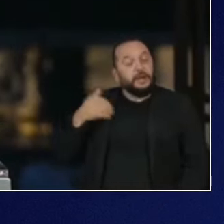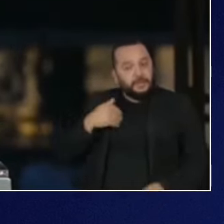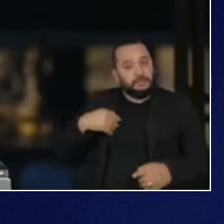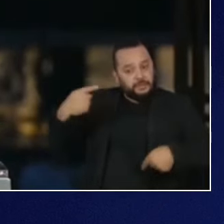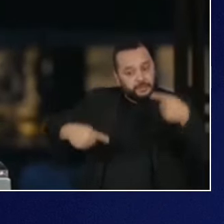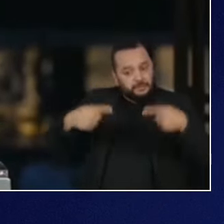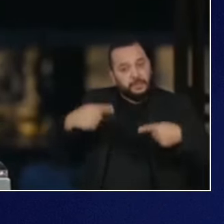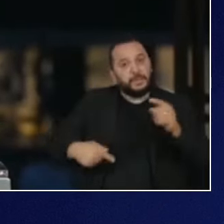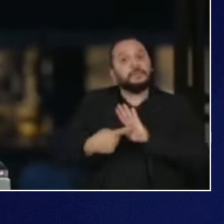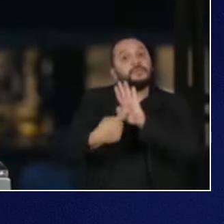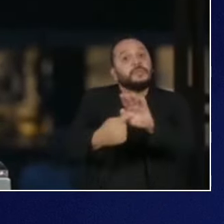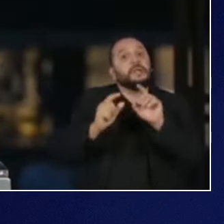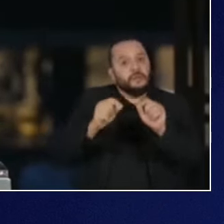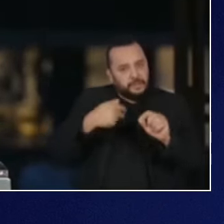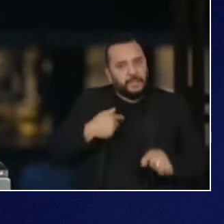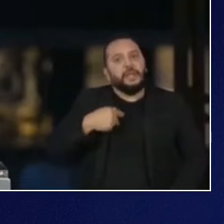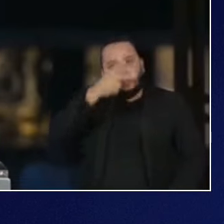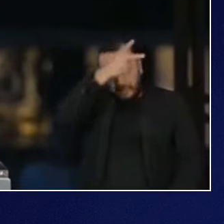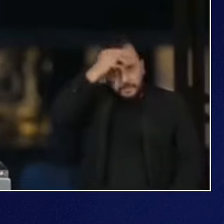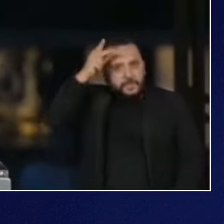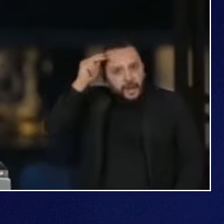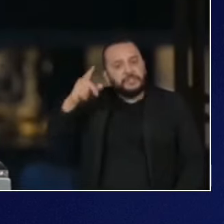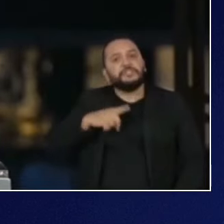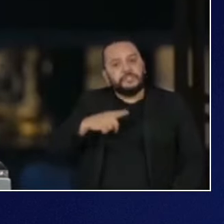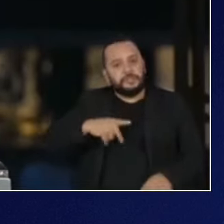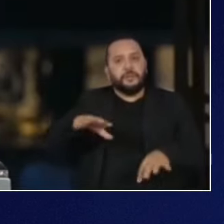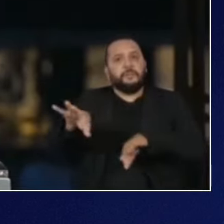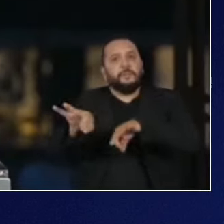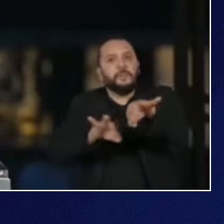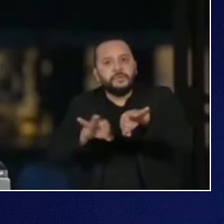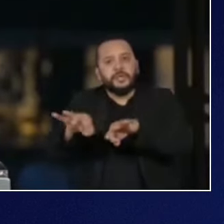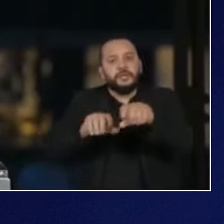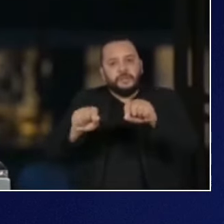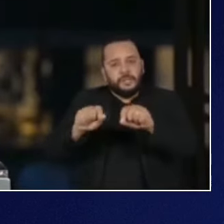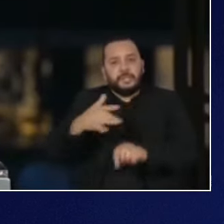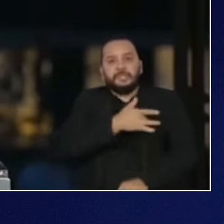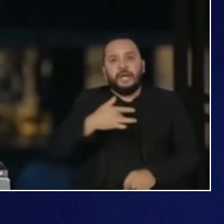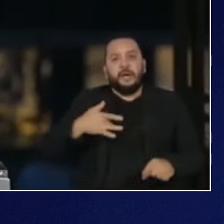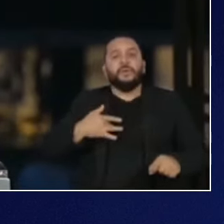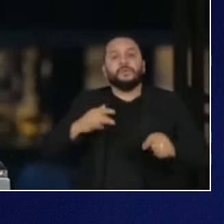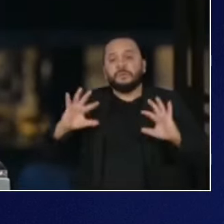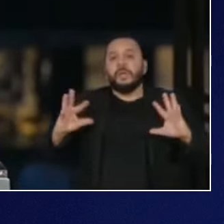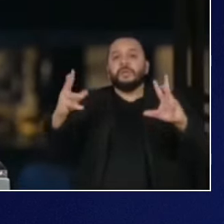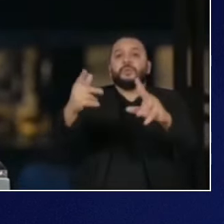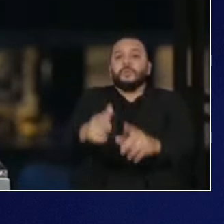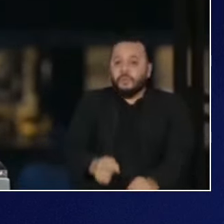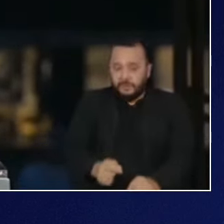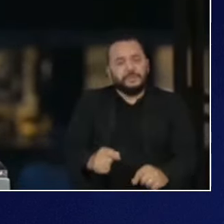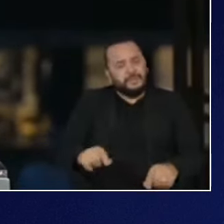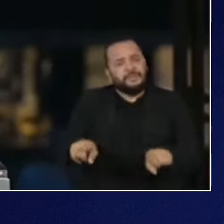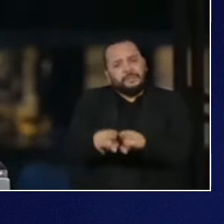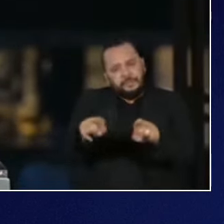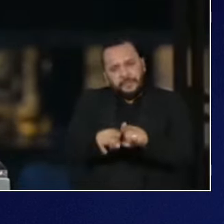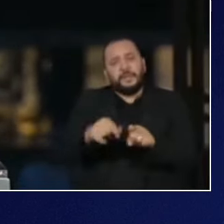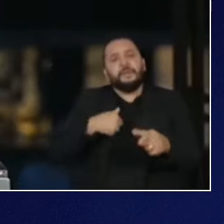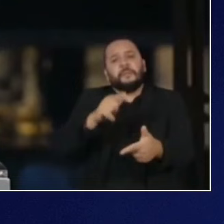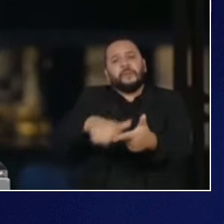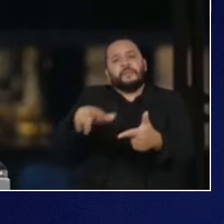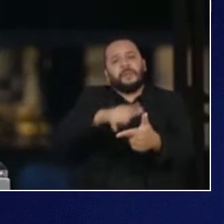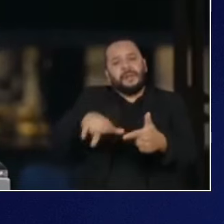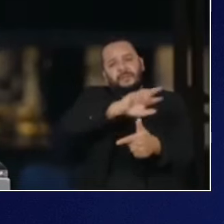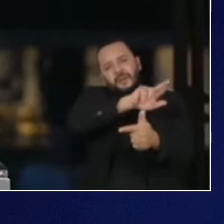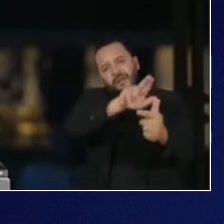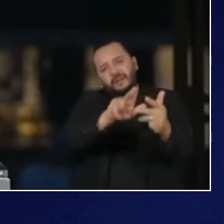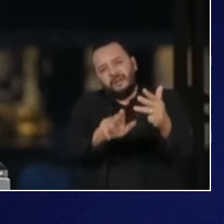na rede da prefeitura Tinha sim um programa chamado saúde para todes e vários outros problemas que a